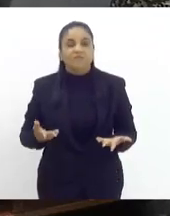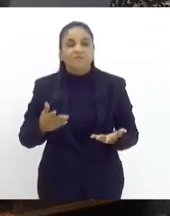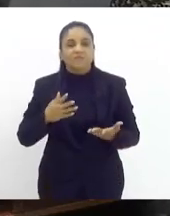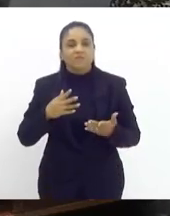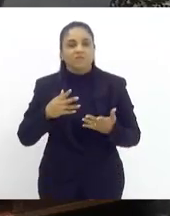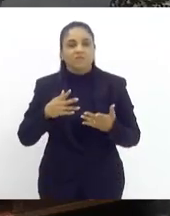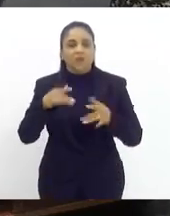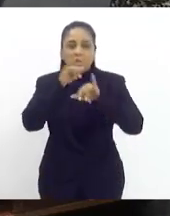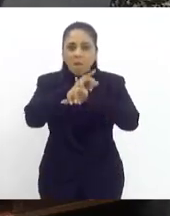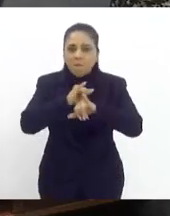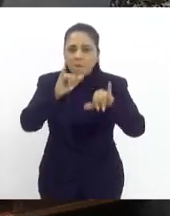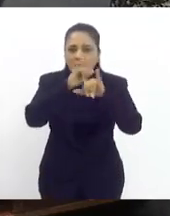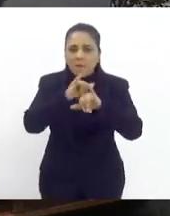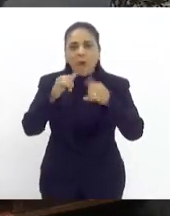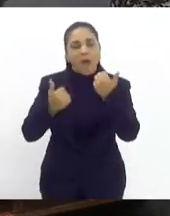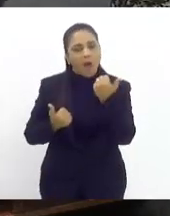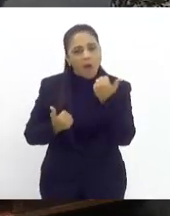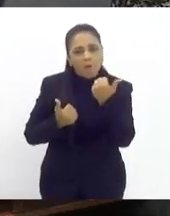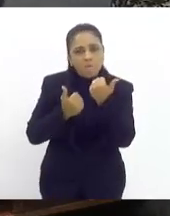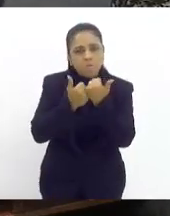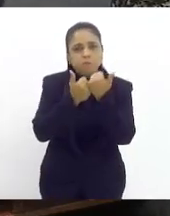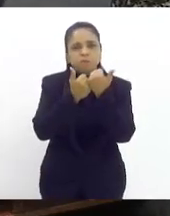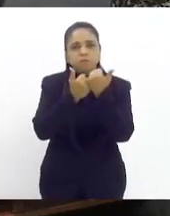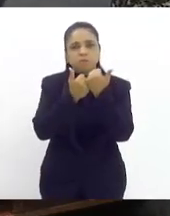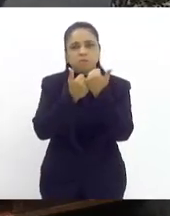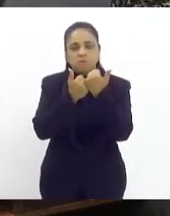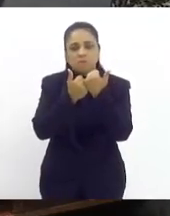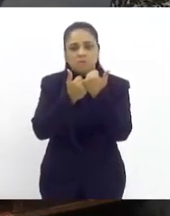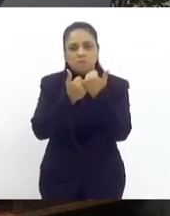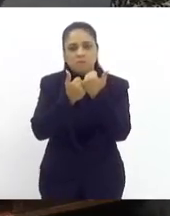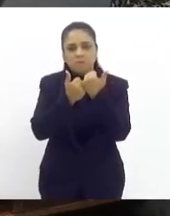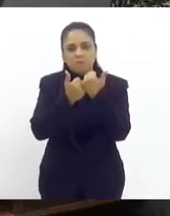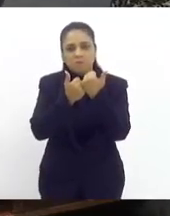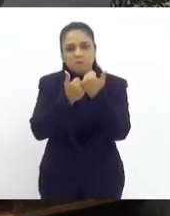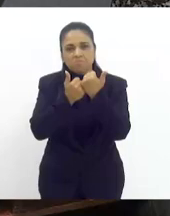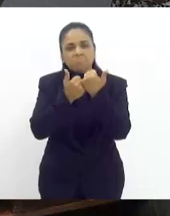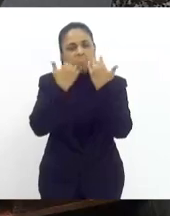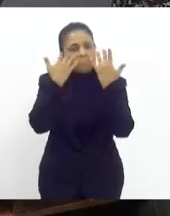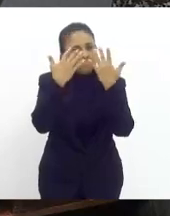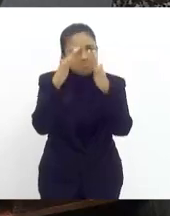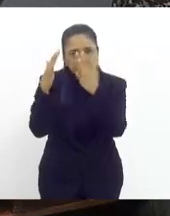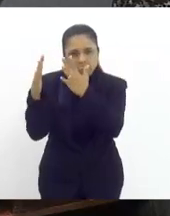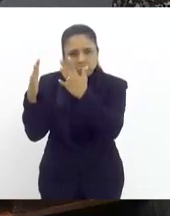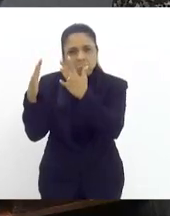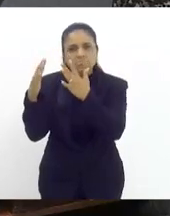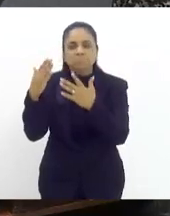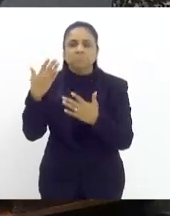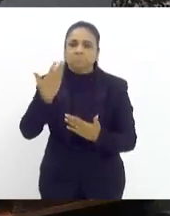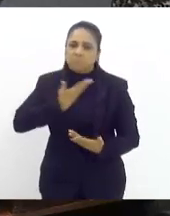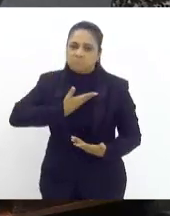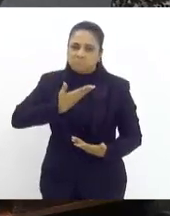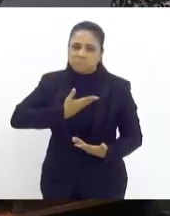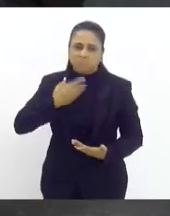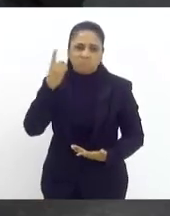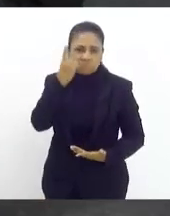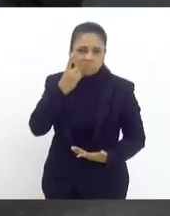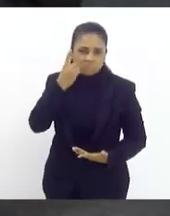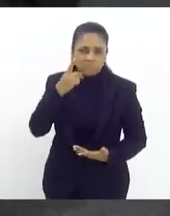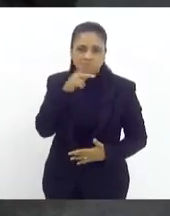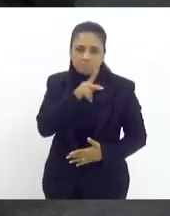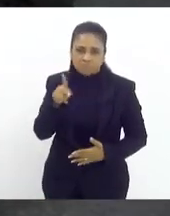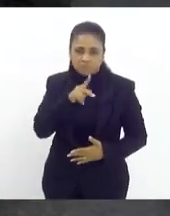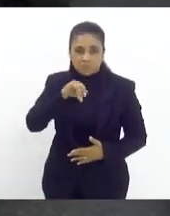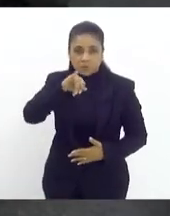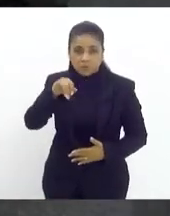manifestar o nosso apoio e parabenizar o nosso colega Deputado Professor